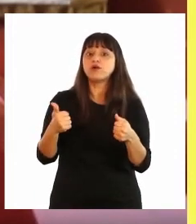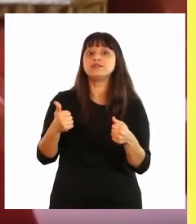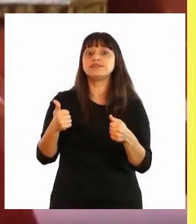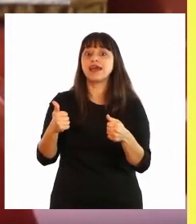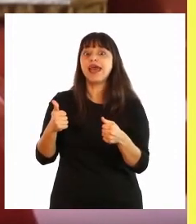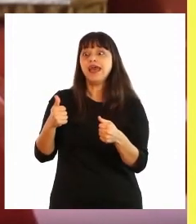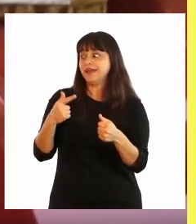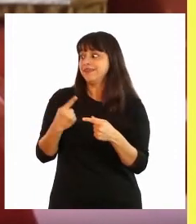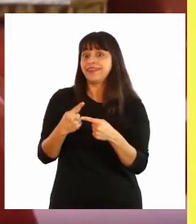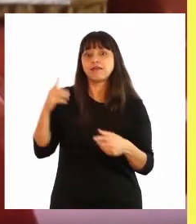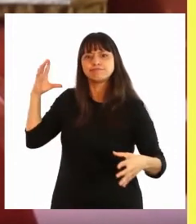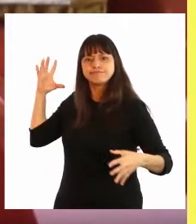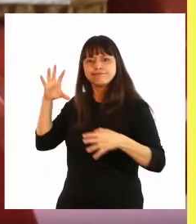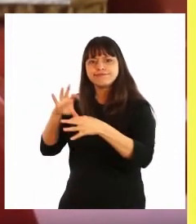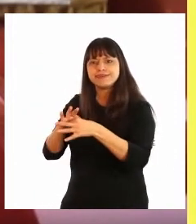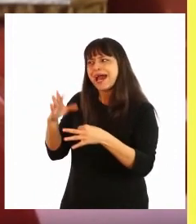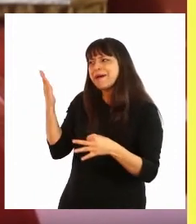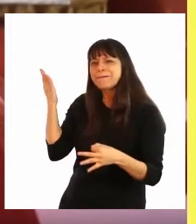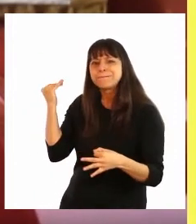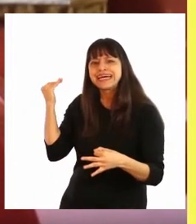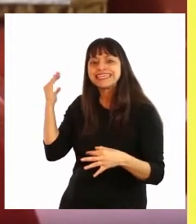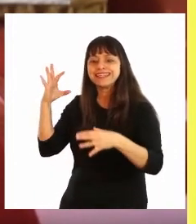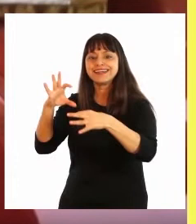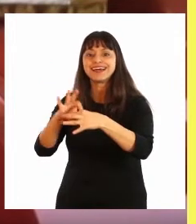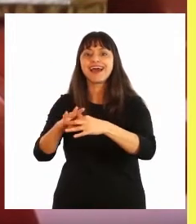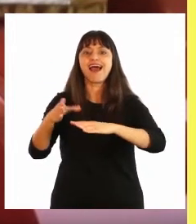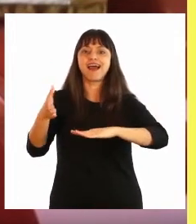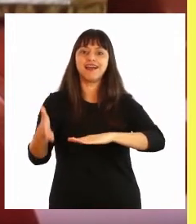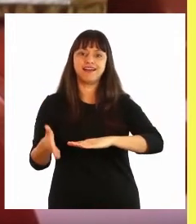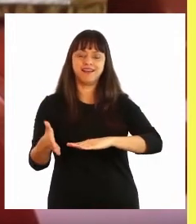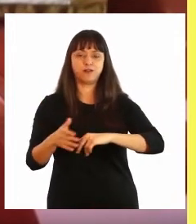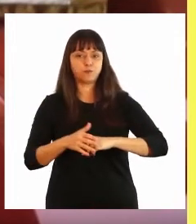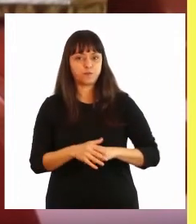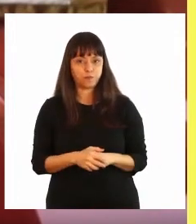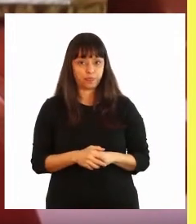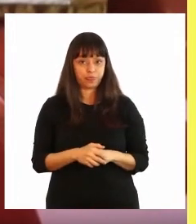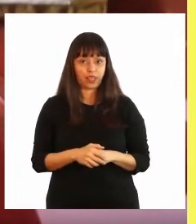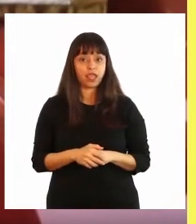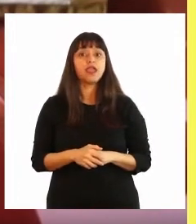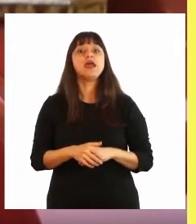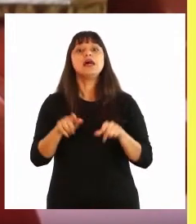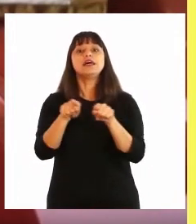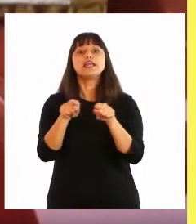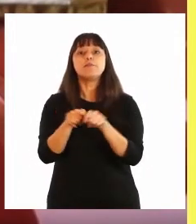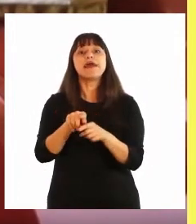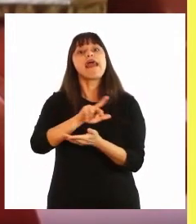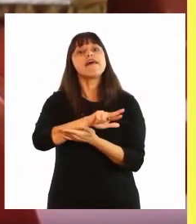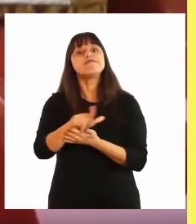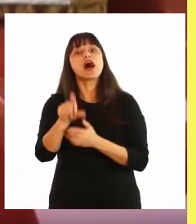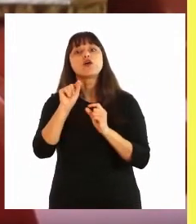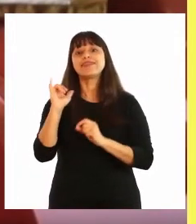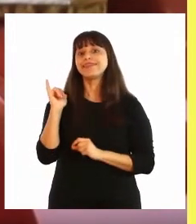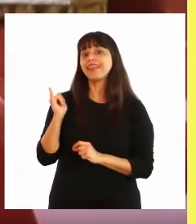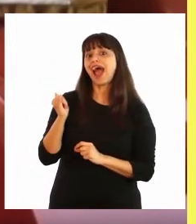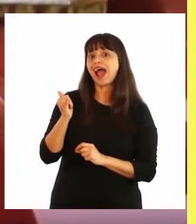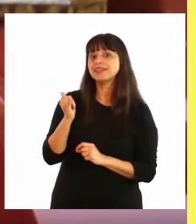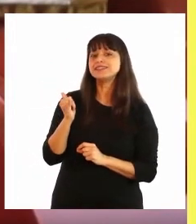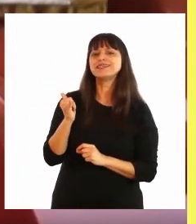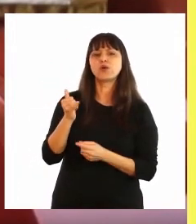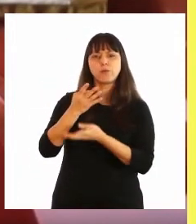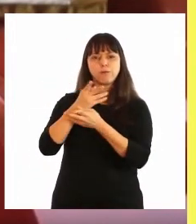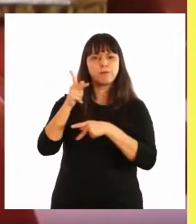mundo, as atualidades. E várias dessas narrações, quando se trata dos povos indígenas, é isso, são colocados no